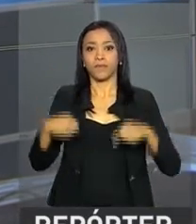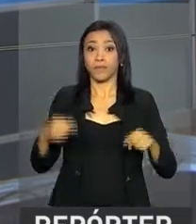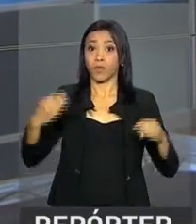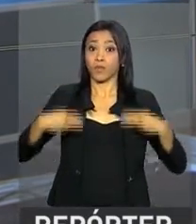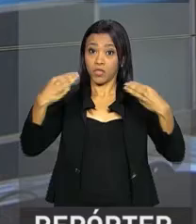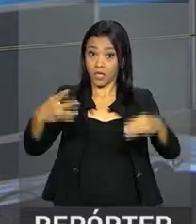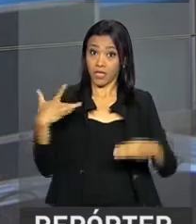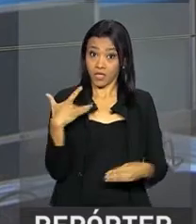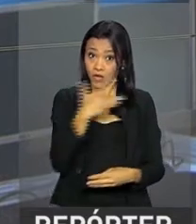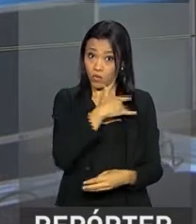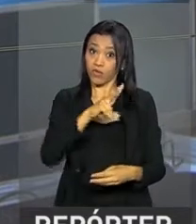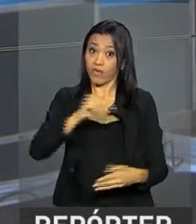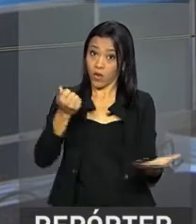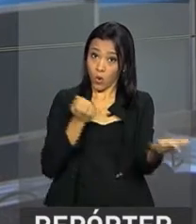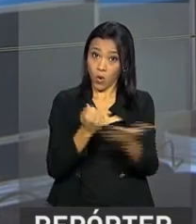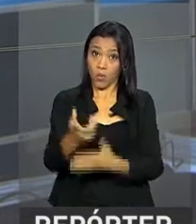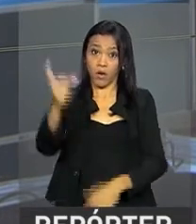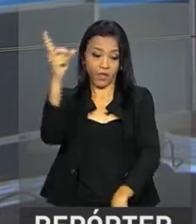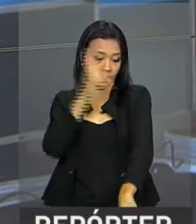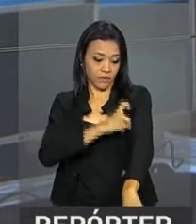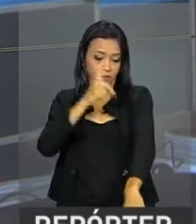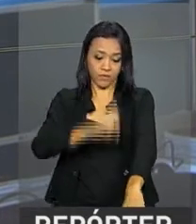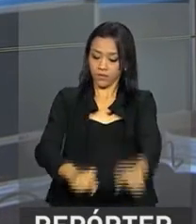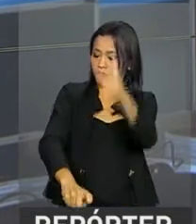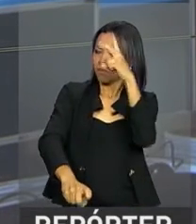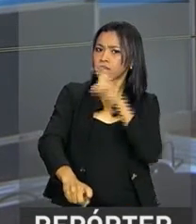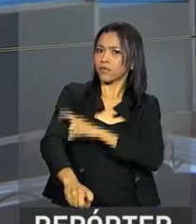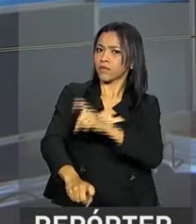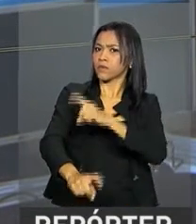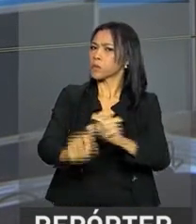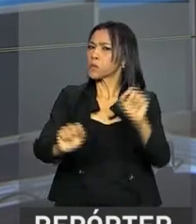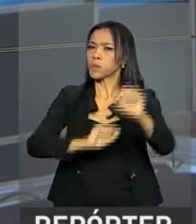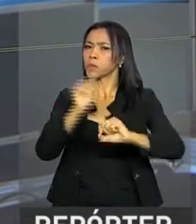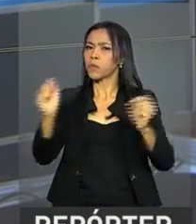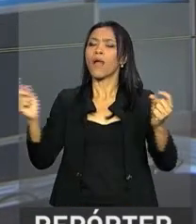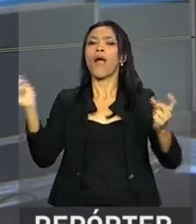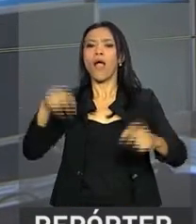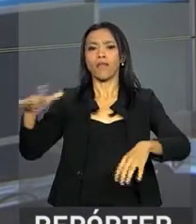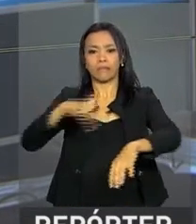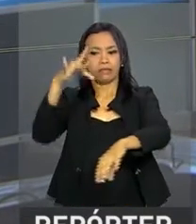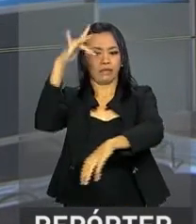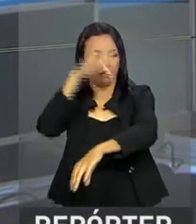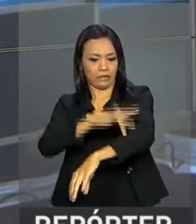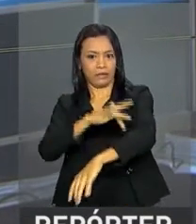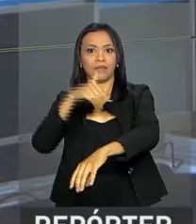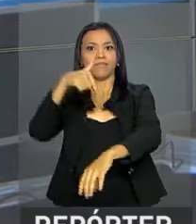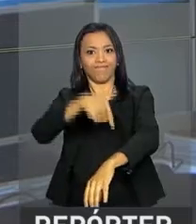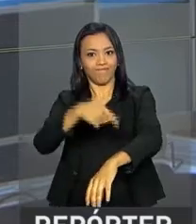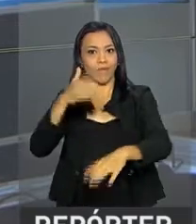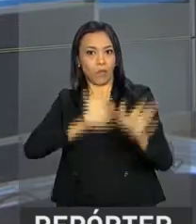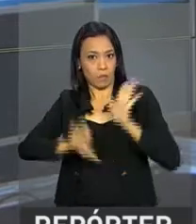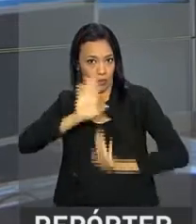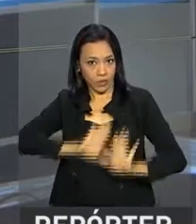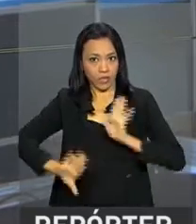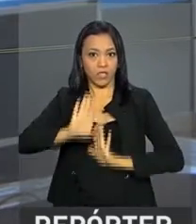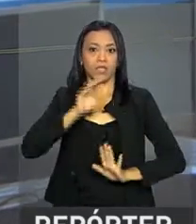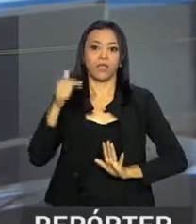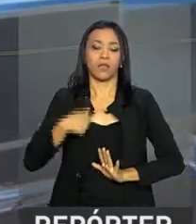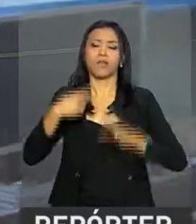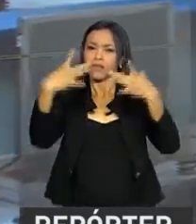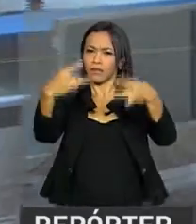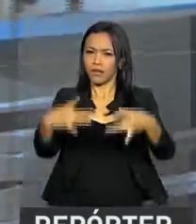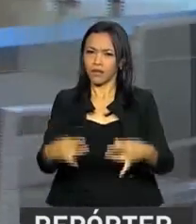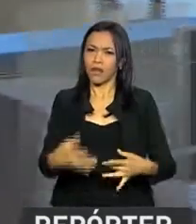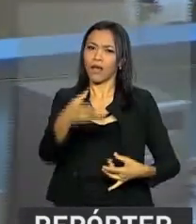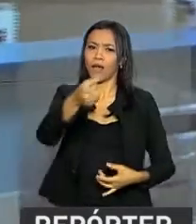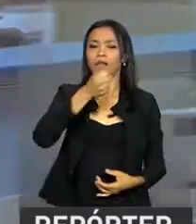comprar repelentes para proteger gestantes contra doenças transmitidas pelo mosquito Aedes aegypti. Quem tem os detalhes para a gente ao